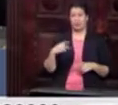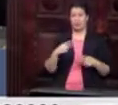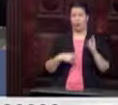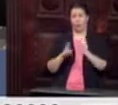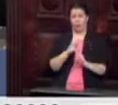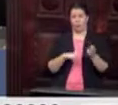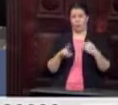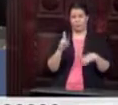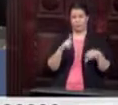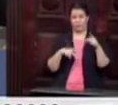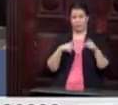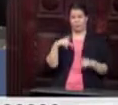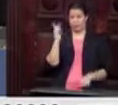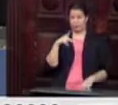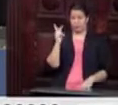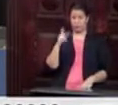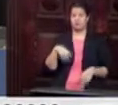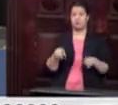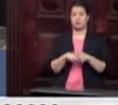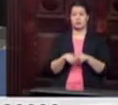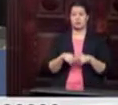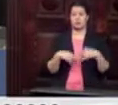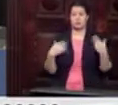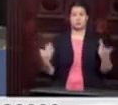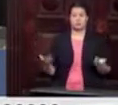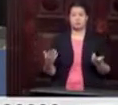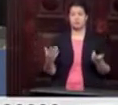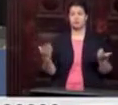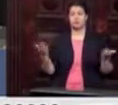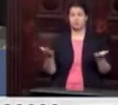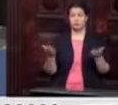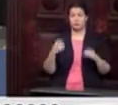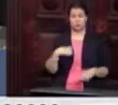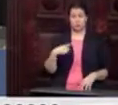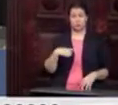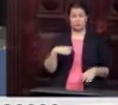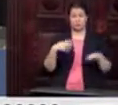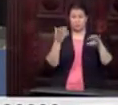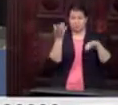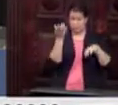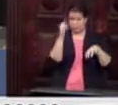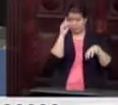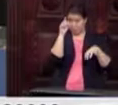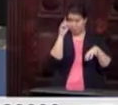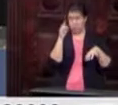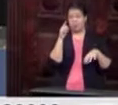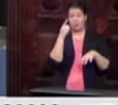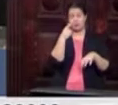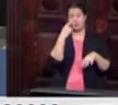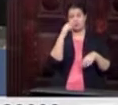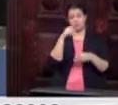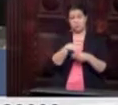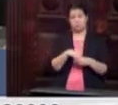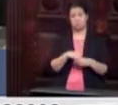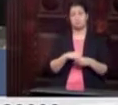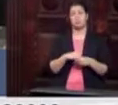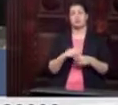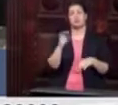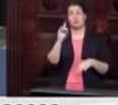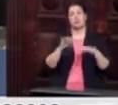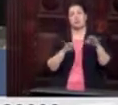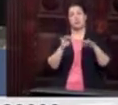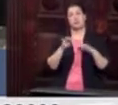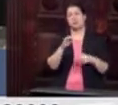petróleo. Ou seja, o que está hoje em aprovação no Congresso Nacional é um projeto